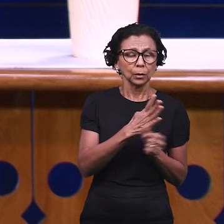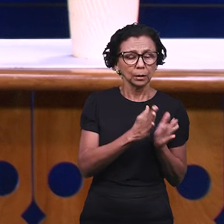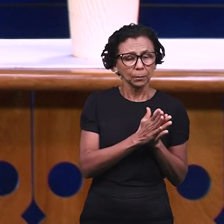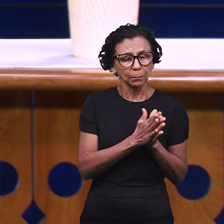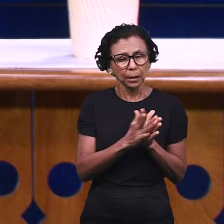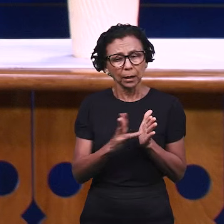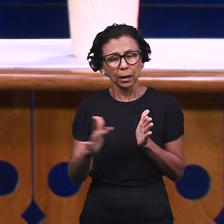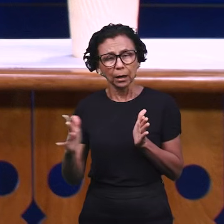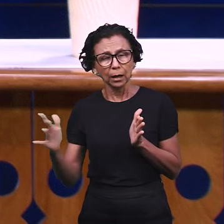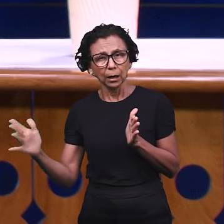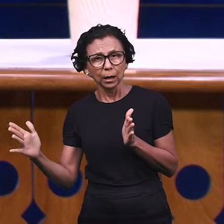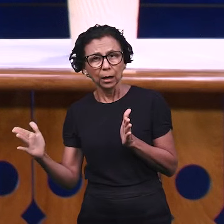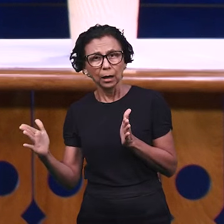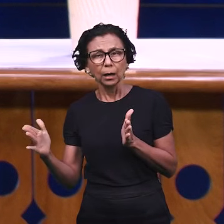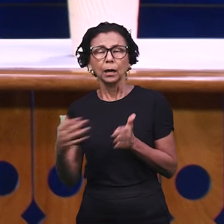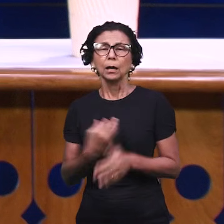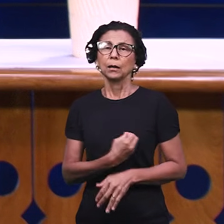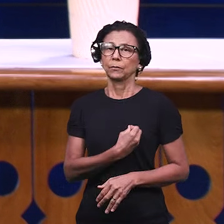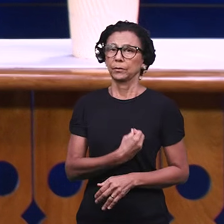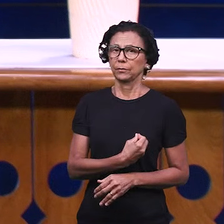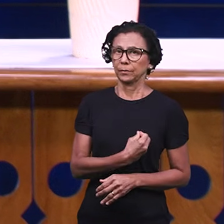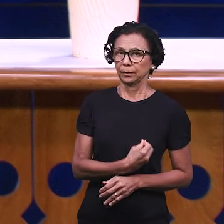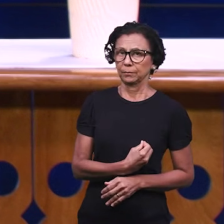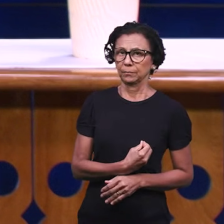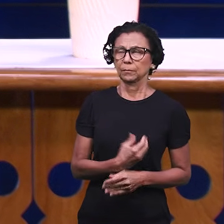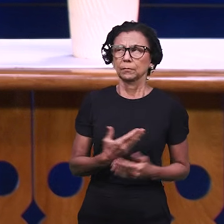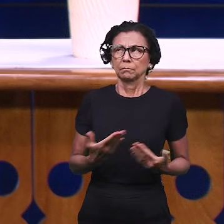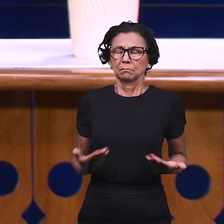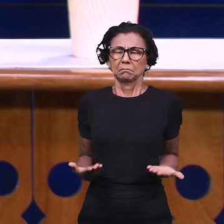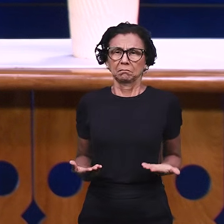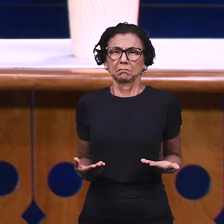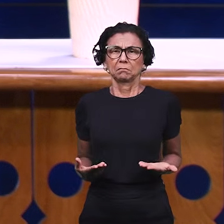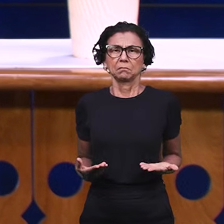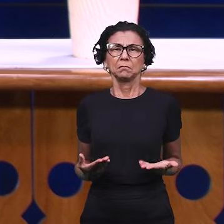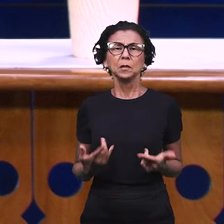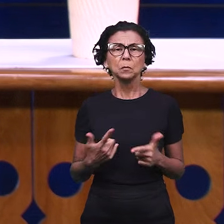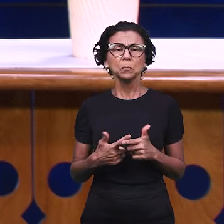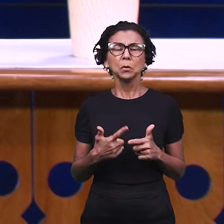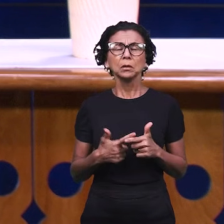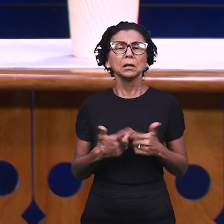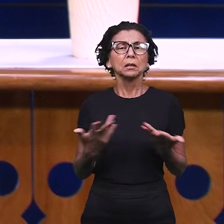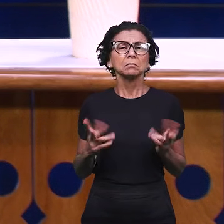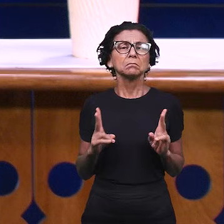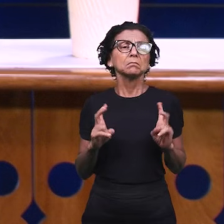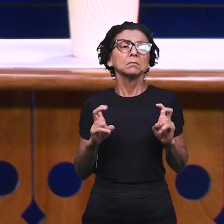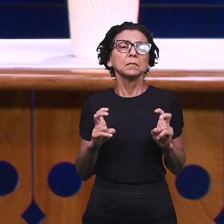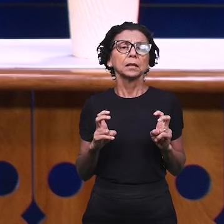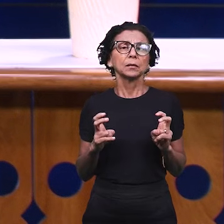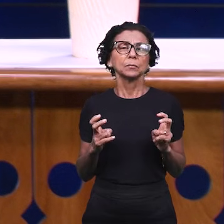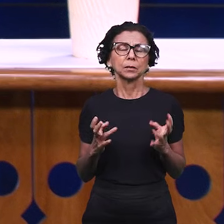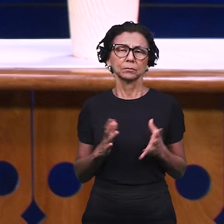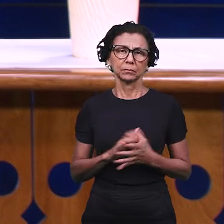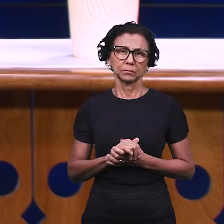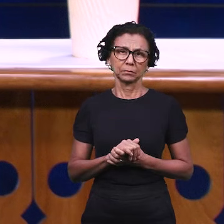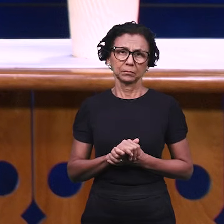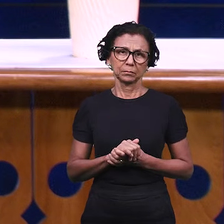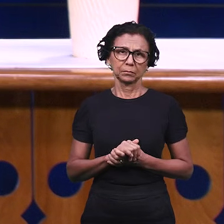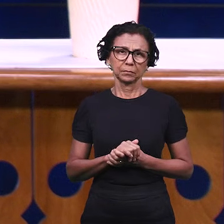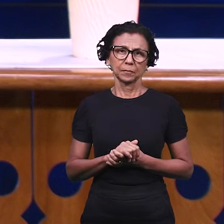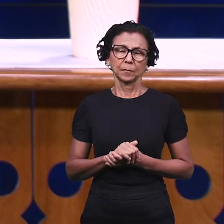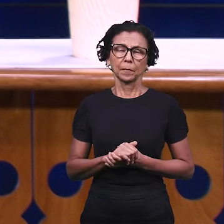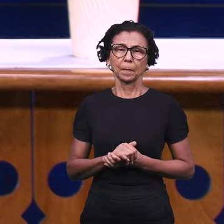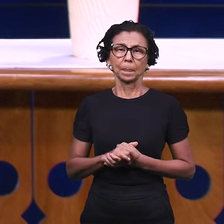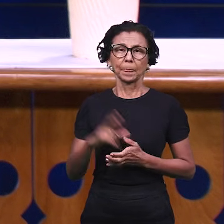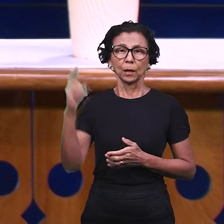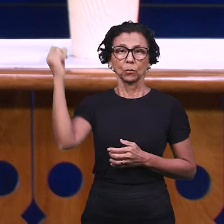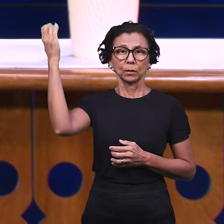por que o Senhor mostrou este lema e principalmente para o momento profético que nós vivemos. Quando o